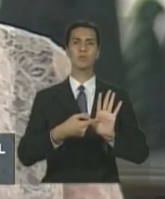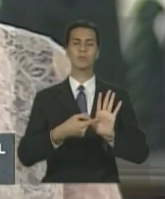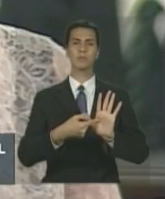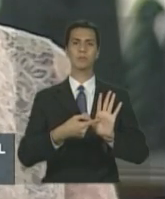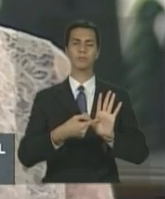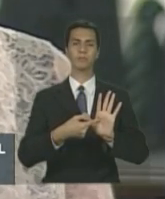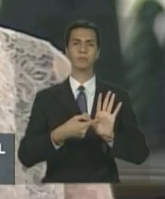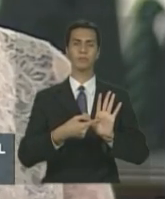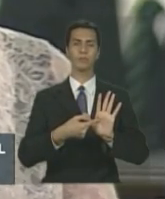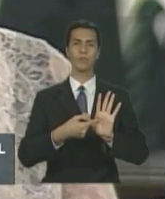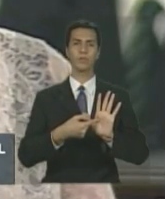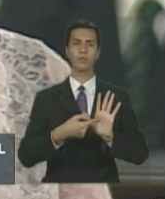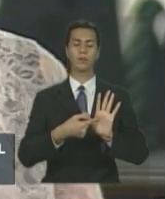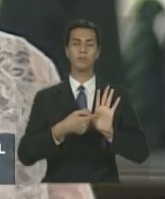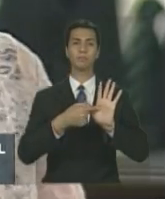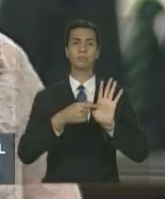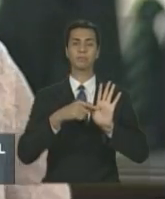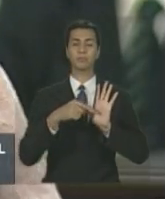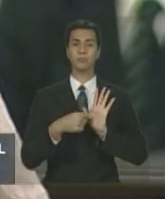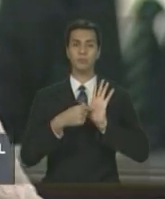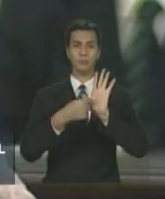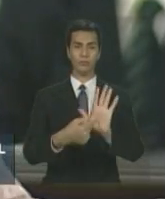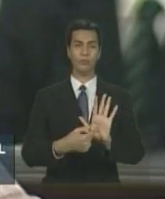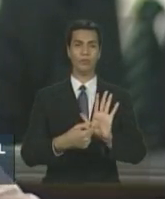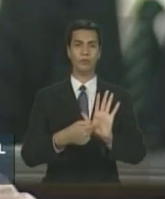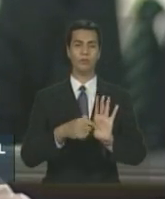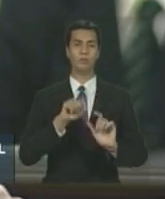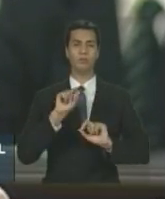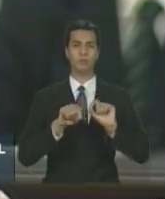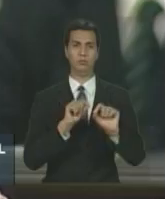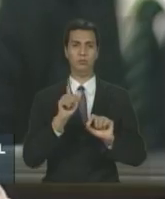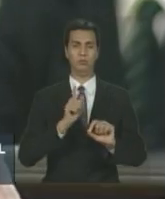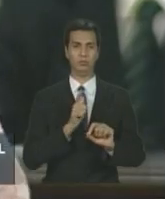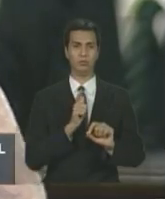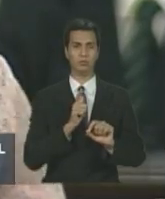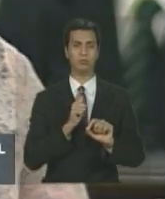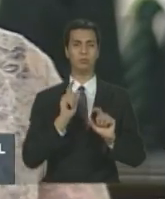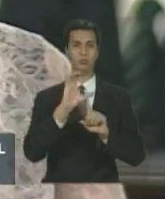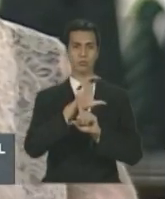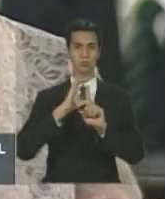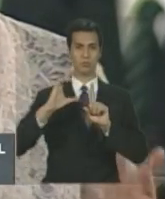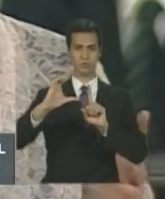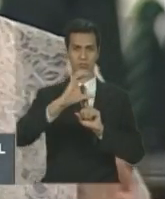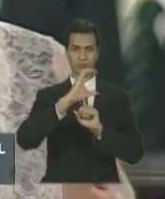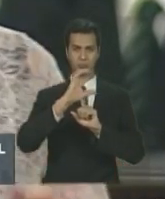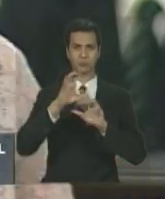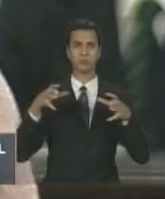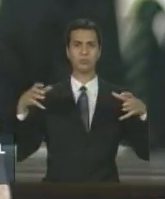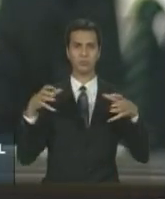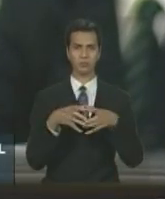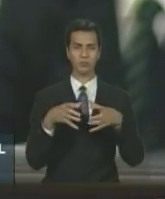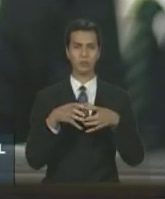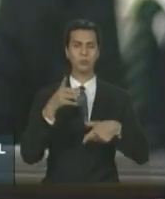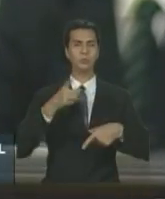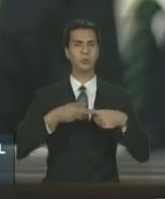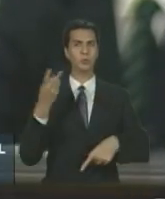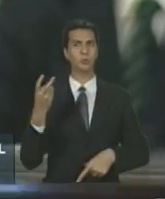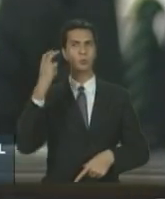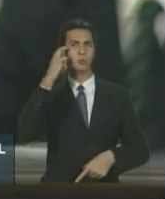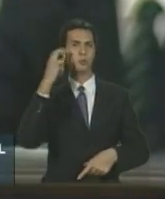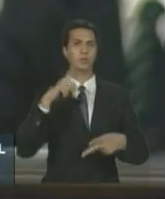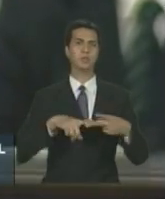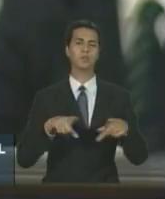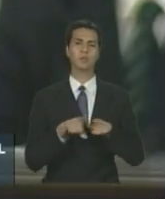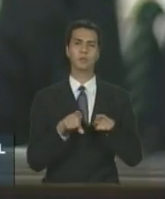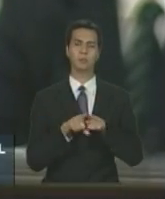de uma comunidade que, por cultura, por características de sua formação,